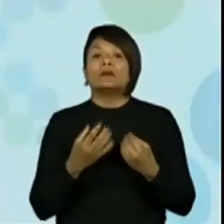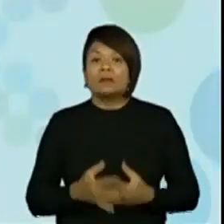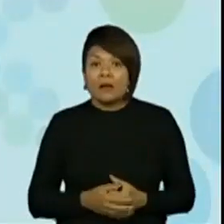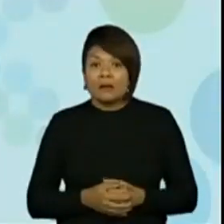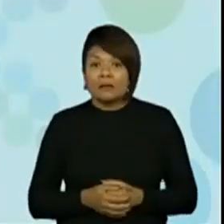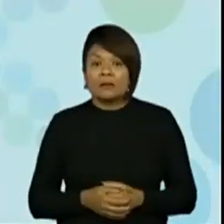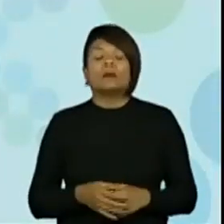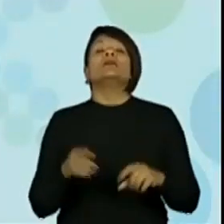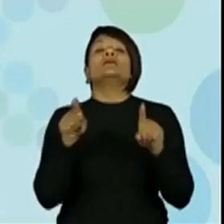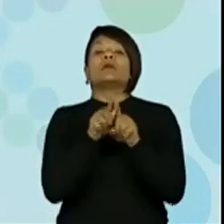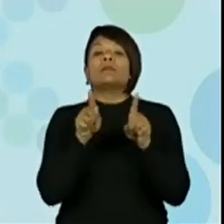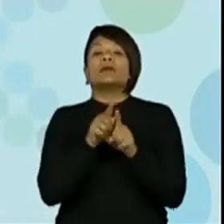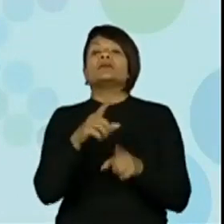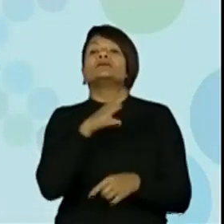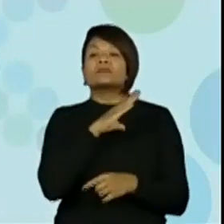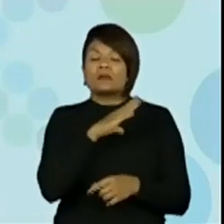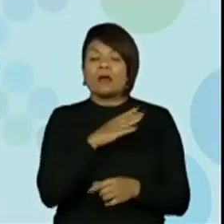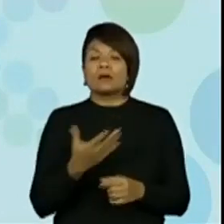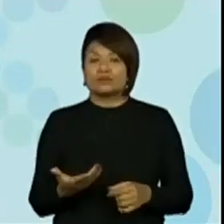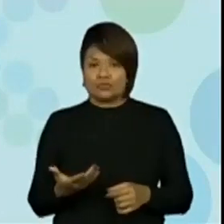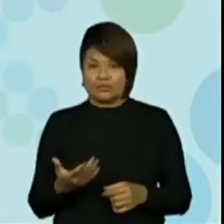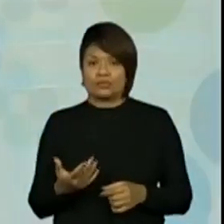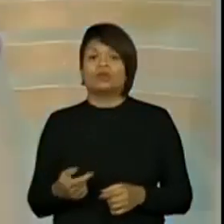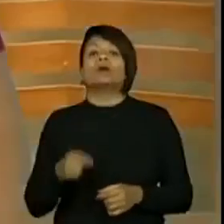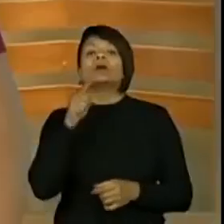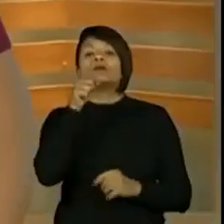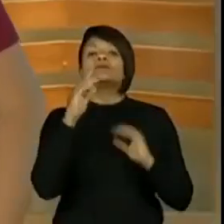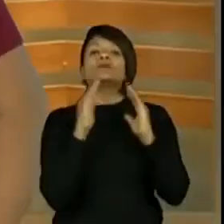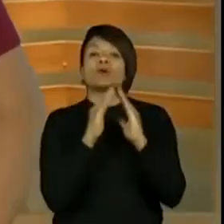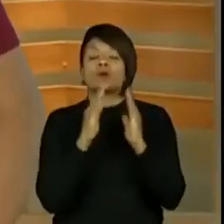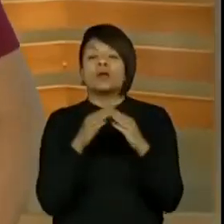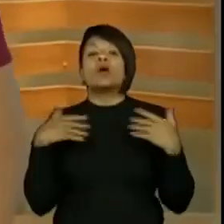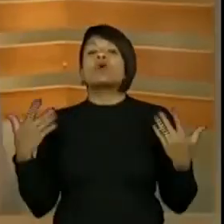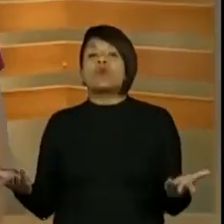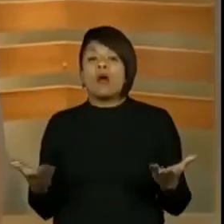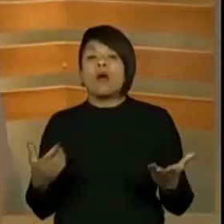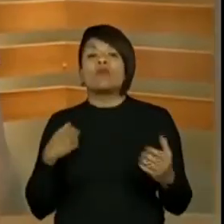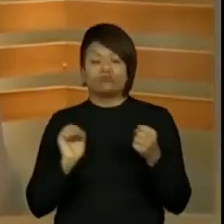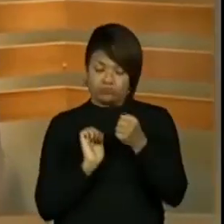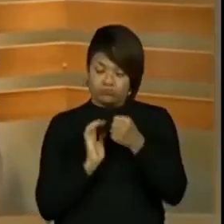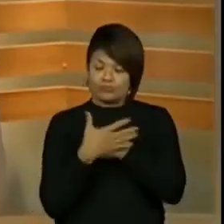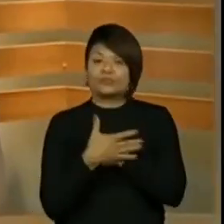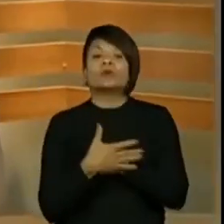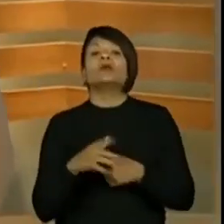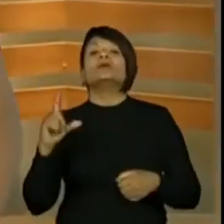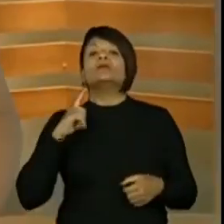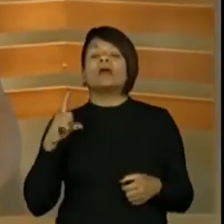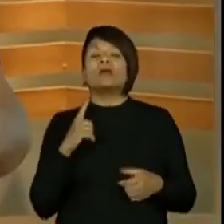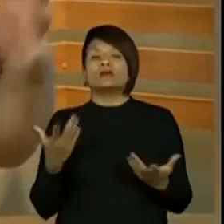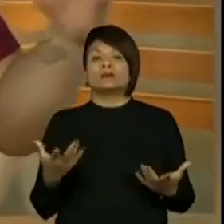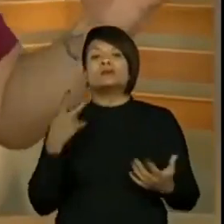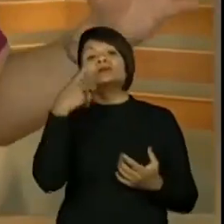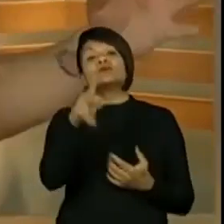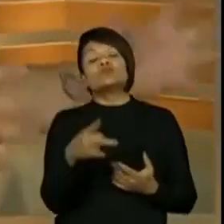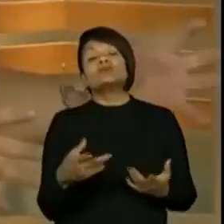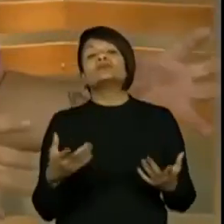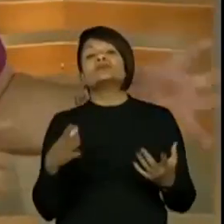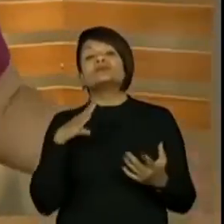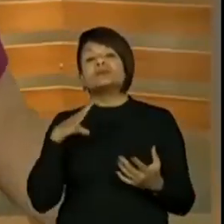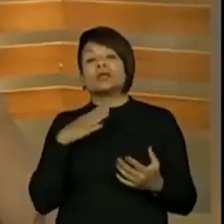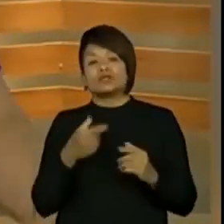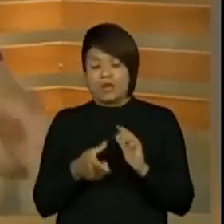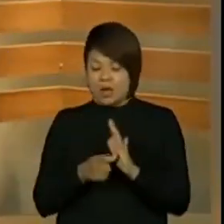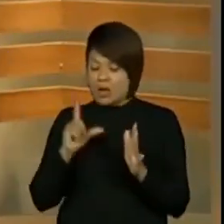você mora, qual foi o impacto da Covid-19 na sua cidade? O que as pessoas faziam